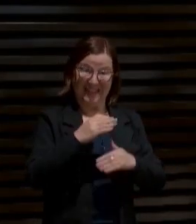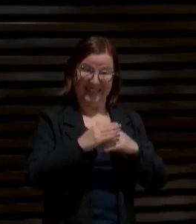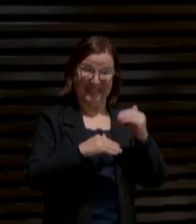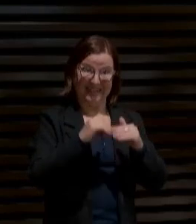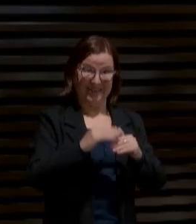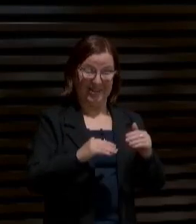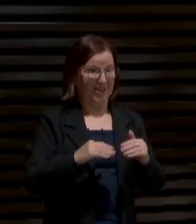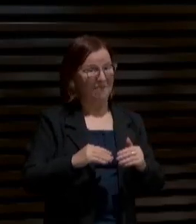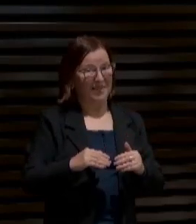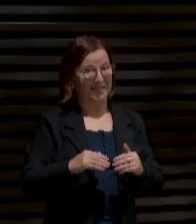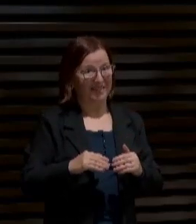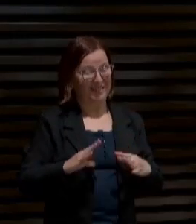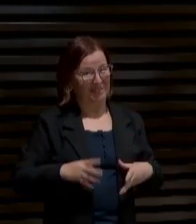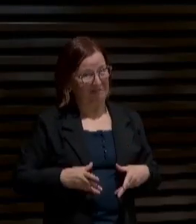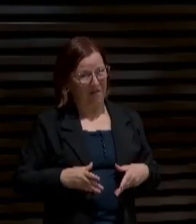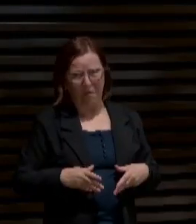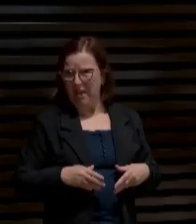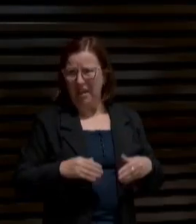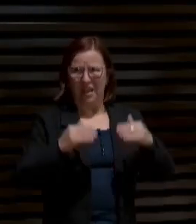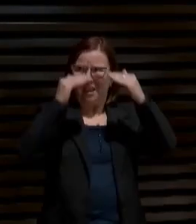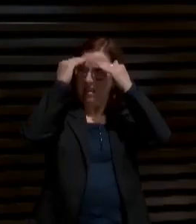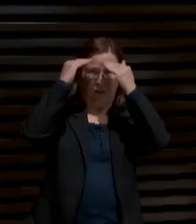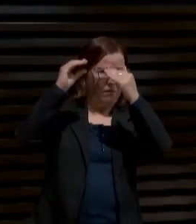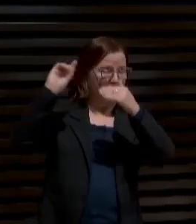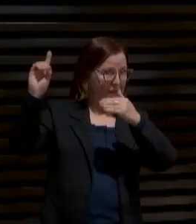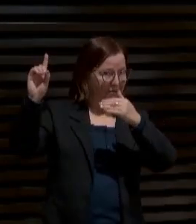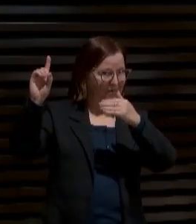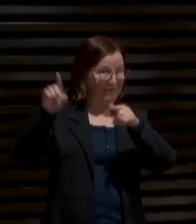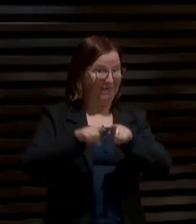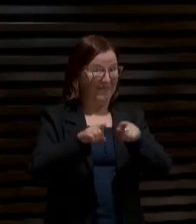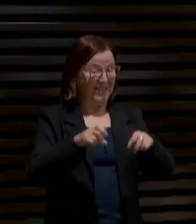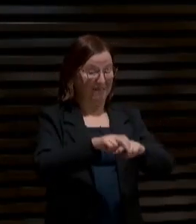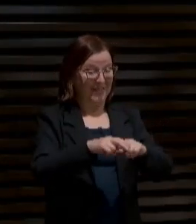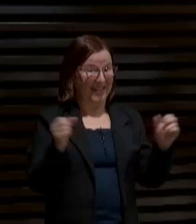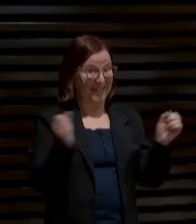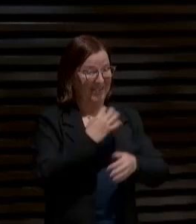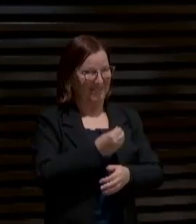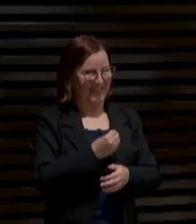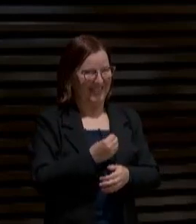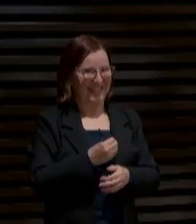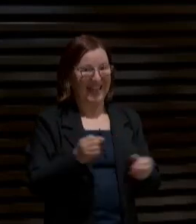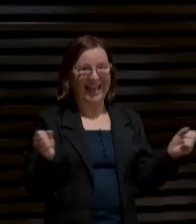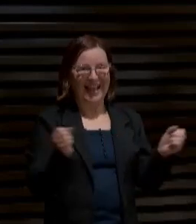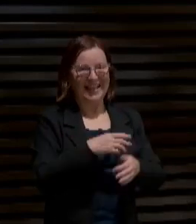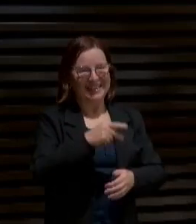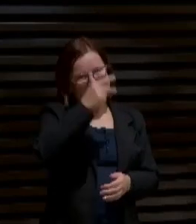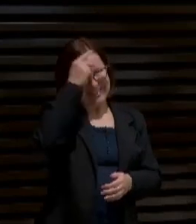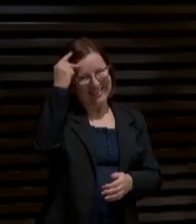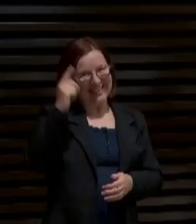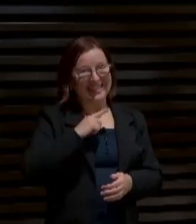em desobediência a Deus com a nova vida o novo homem tem prazer em